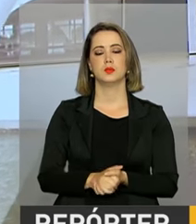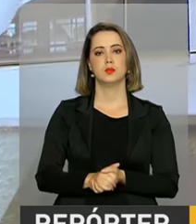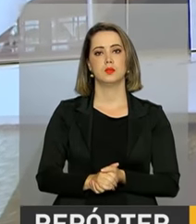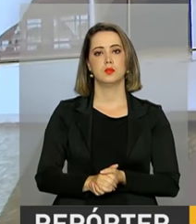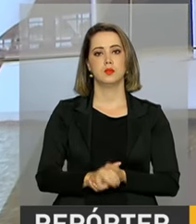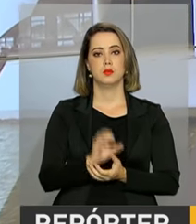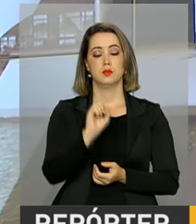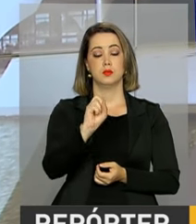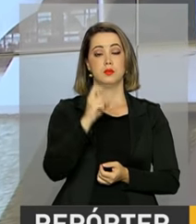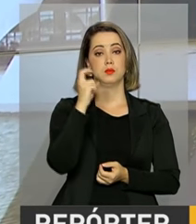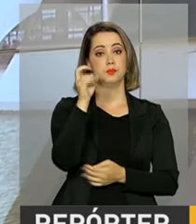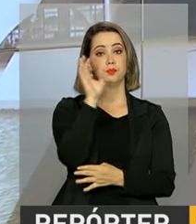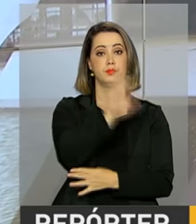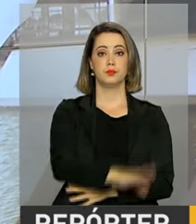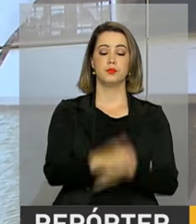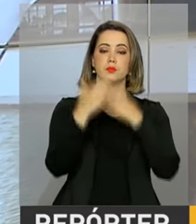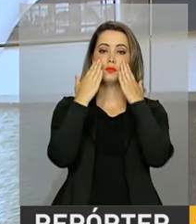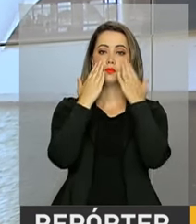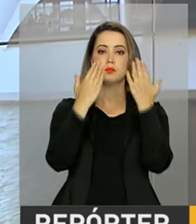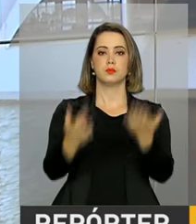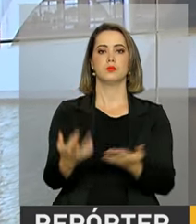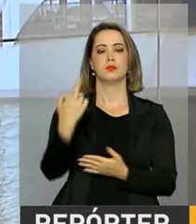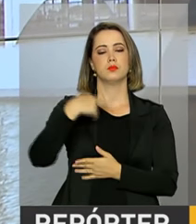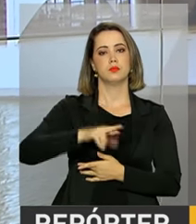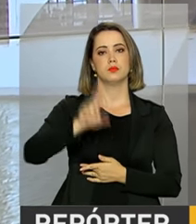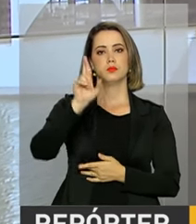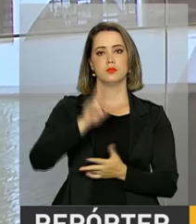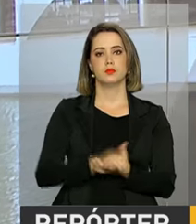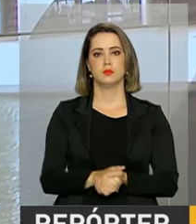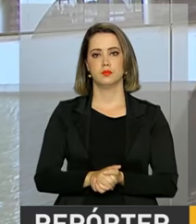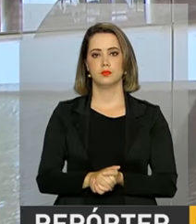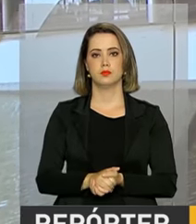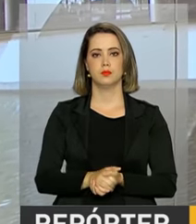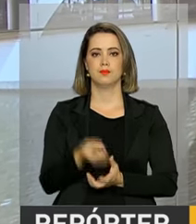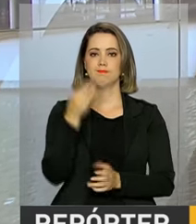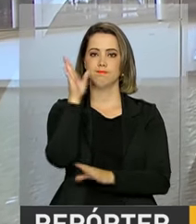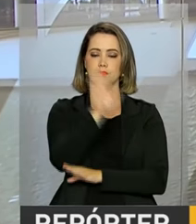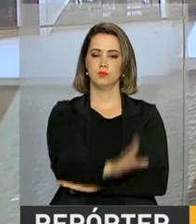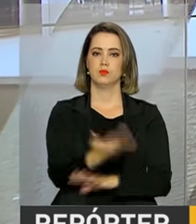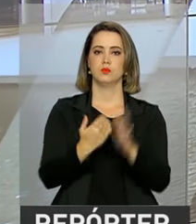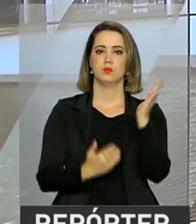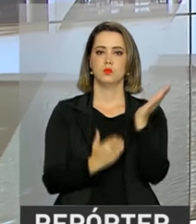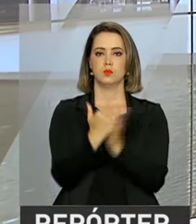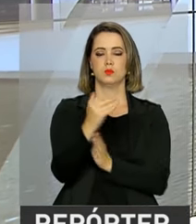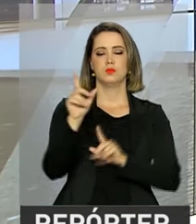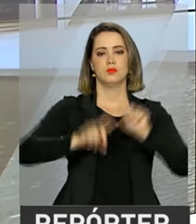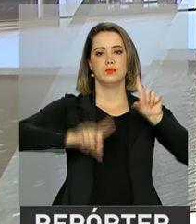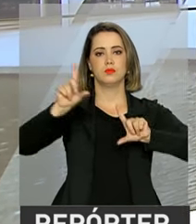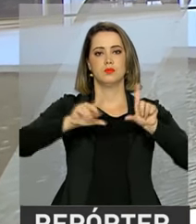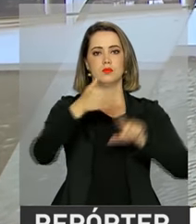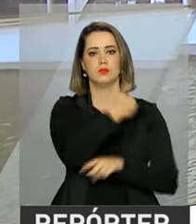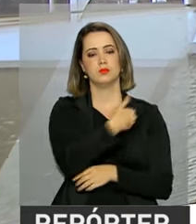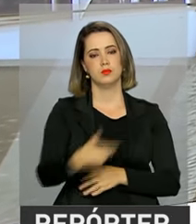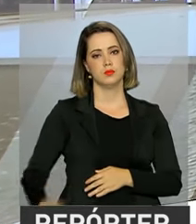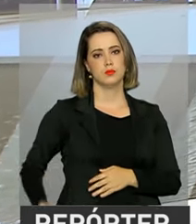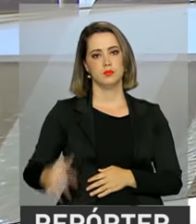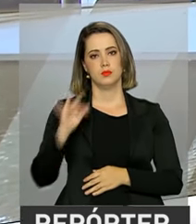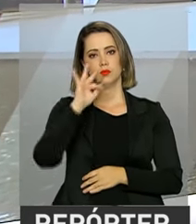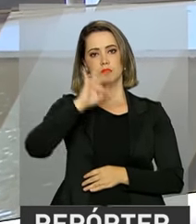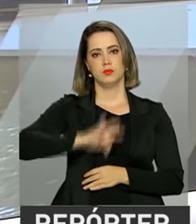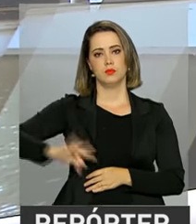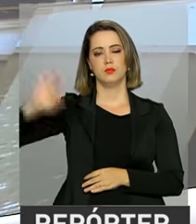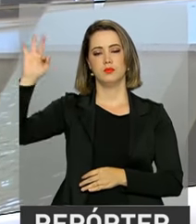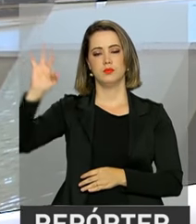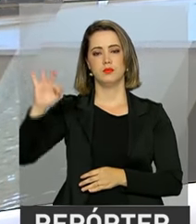informações ou às cinco da tarde na próxima edição do repórter nbr uma boa tarde para você continue com a gente aqui na nbr